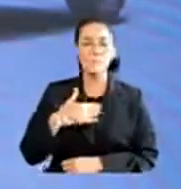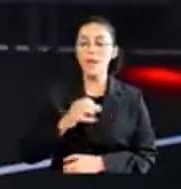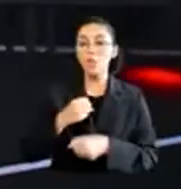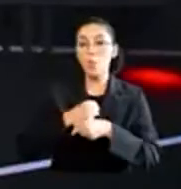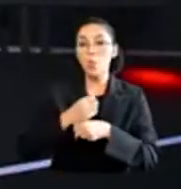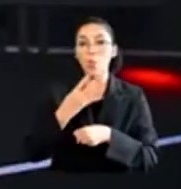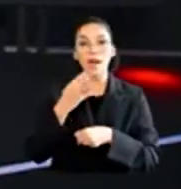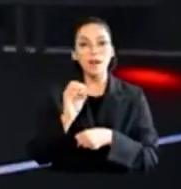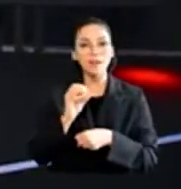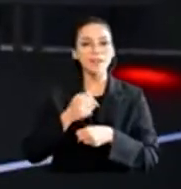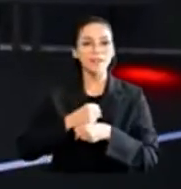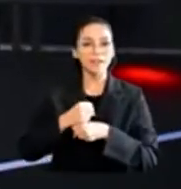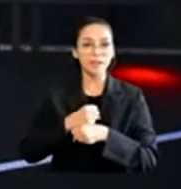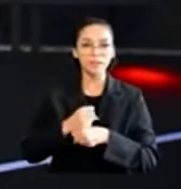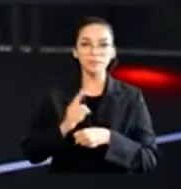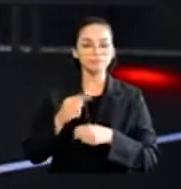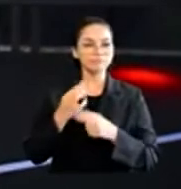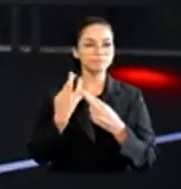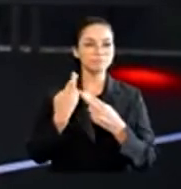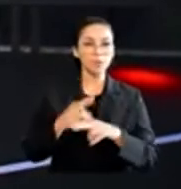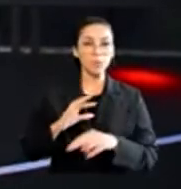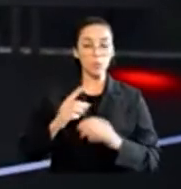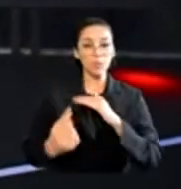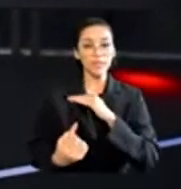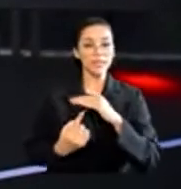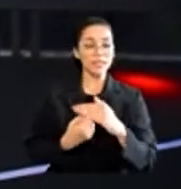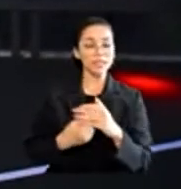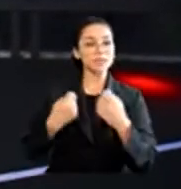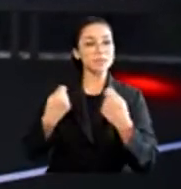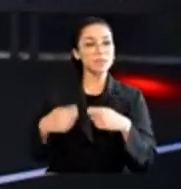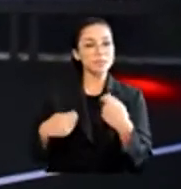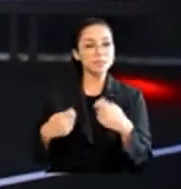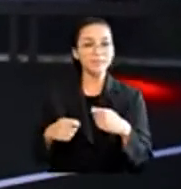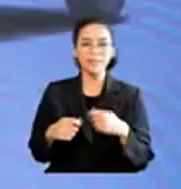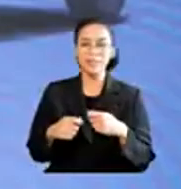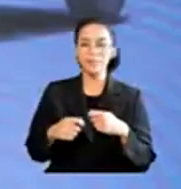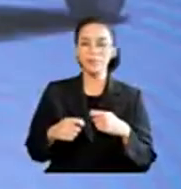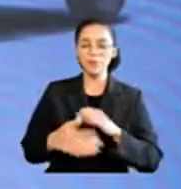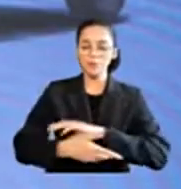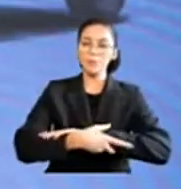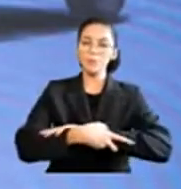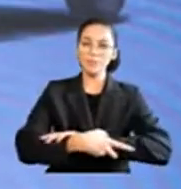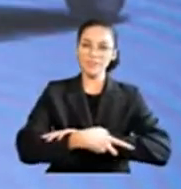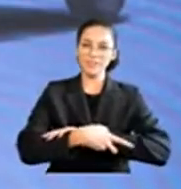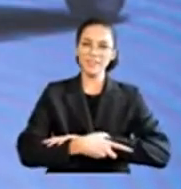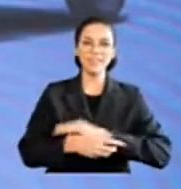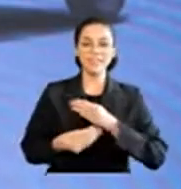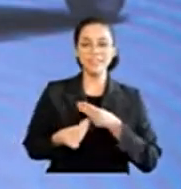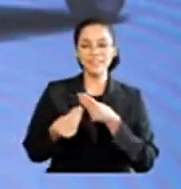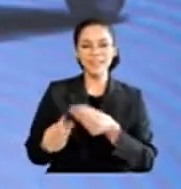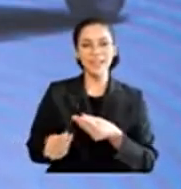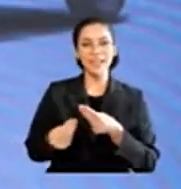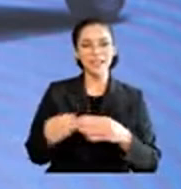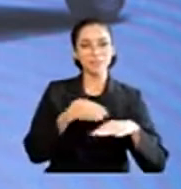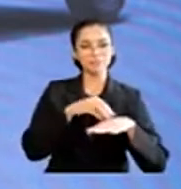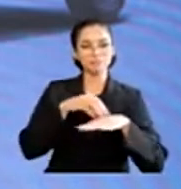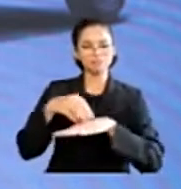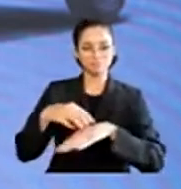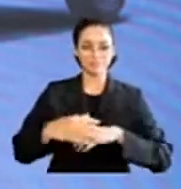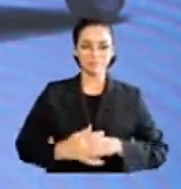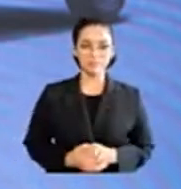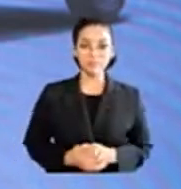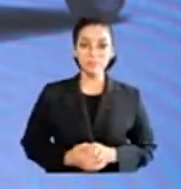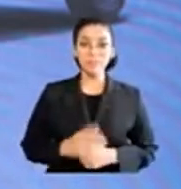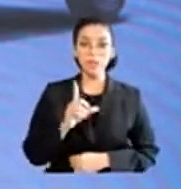preferida dos clientes que precisam de um grande parceiro de entregas. Com o Ducato, nós temos mais de 20 anos